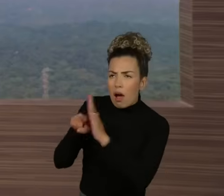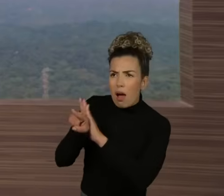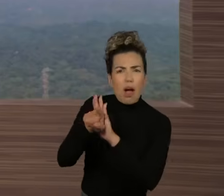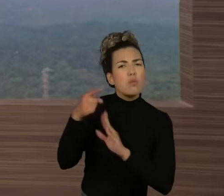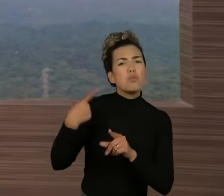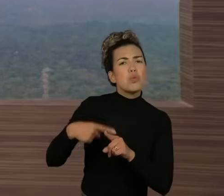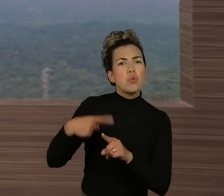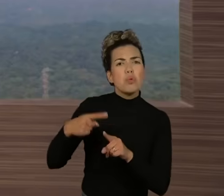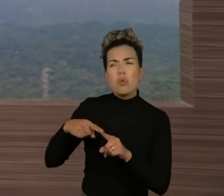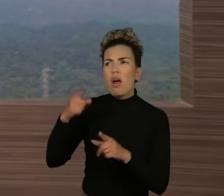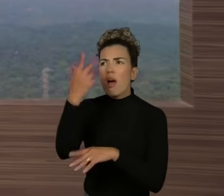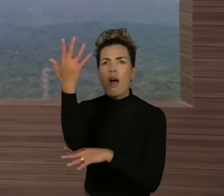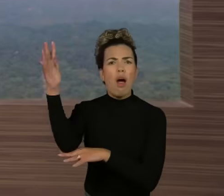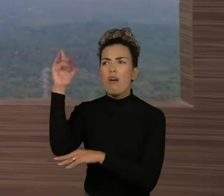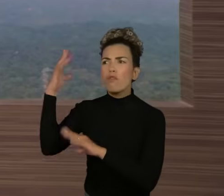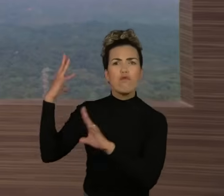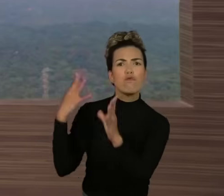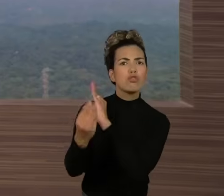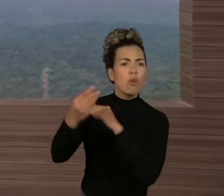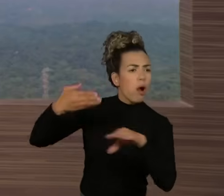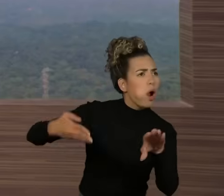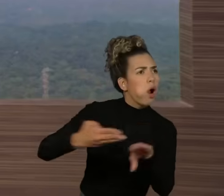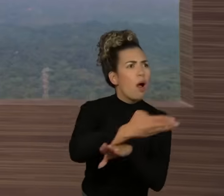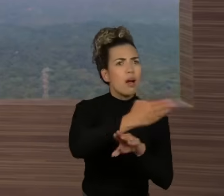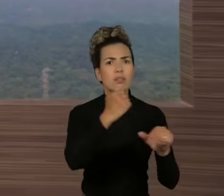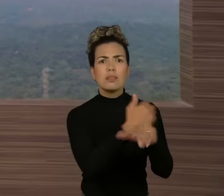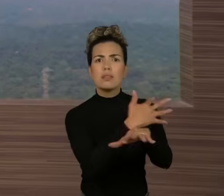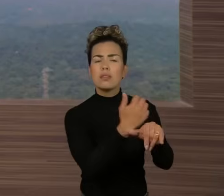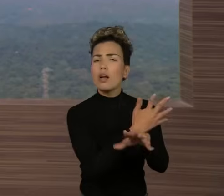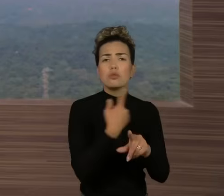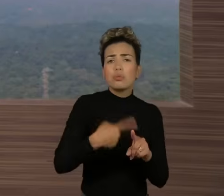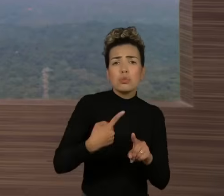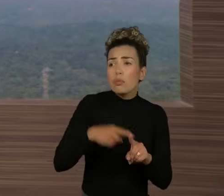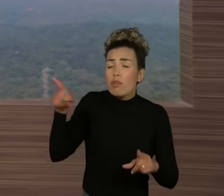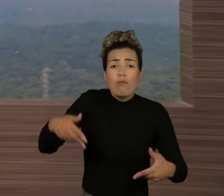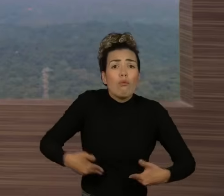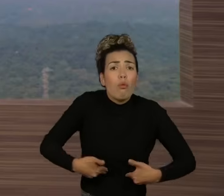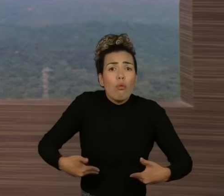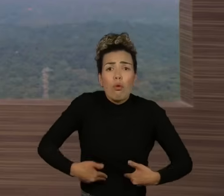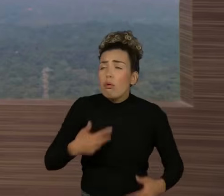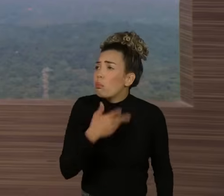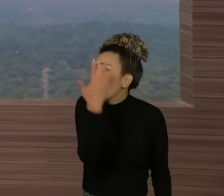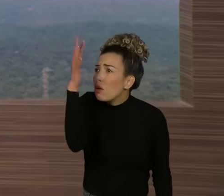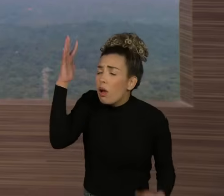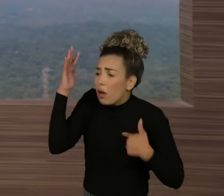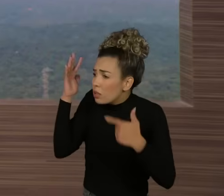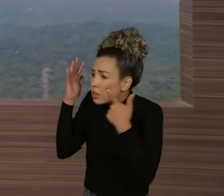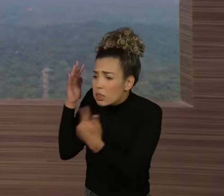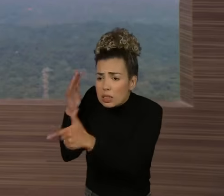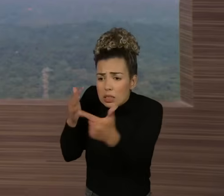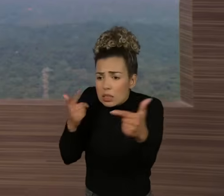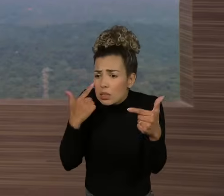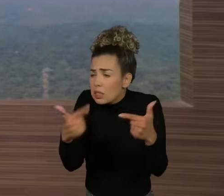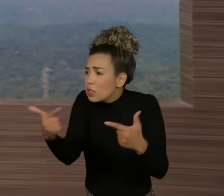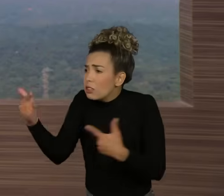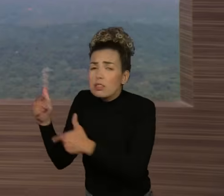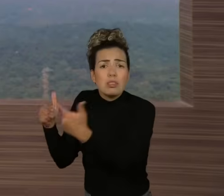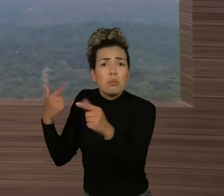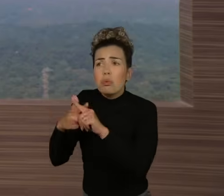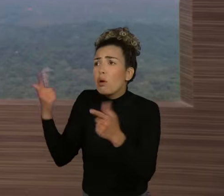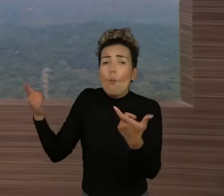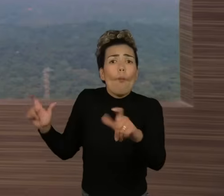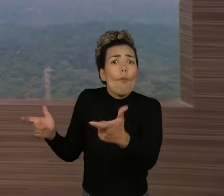pode ser resultado da fome dessas espécies nativas que não encontram alimento suficiente nas florestas